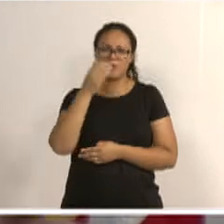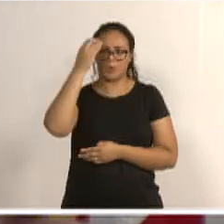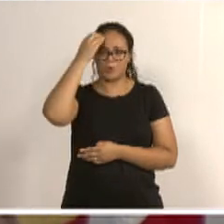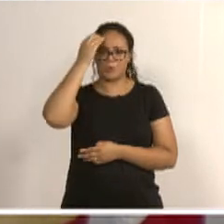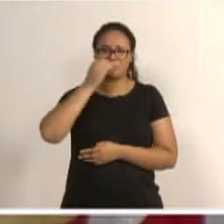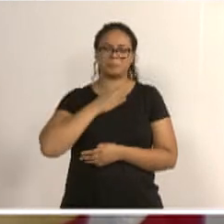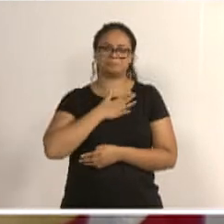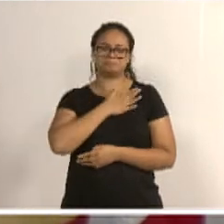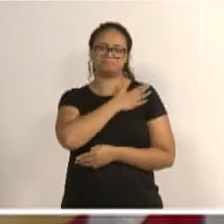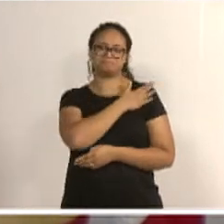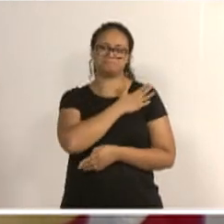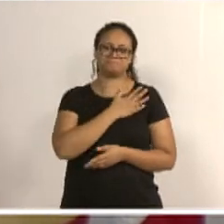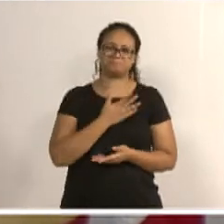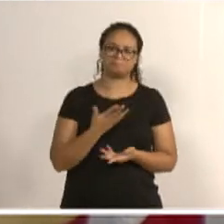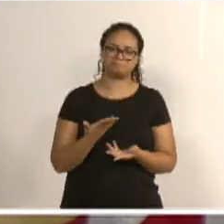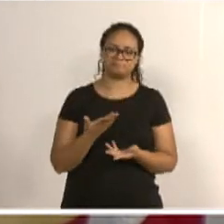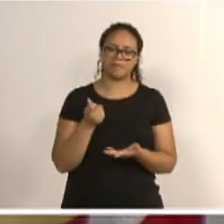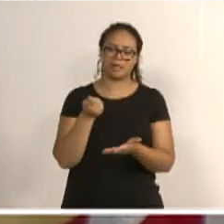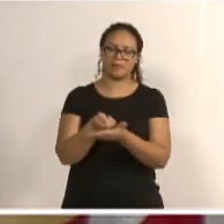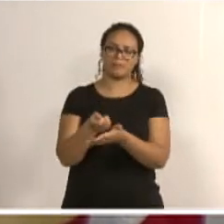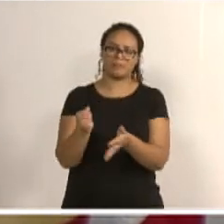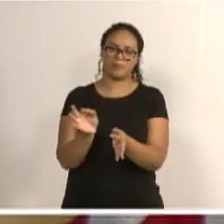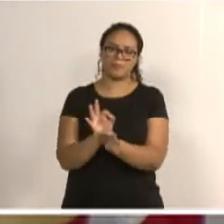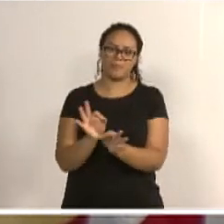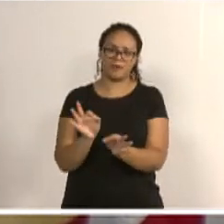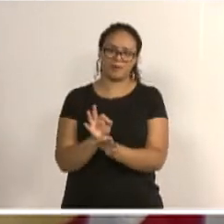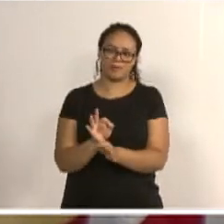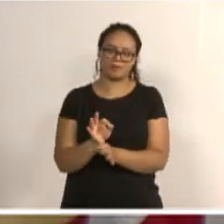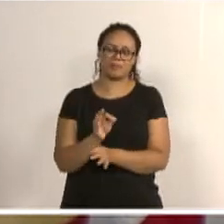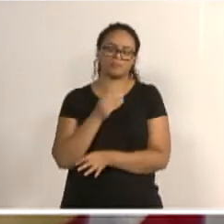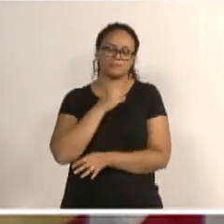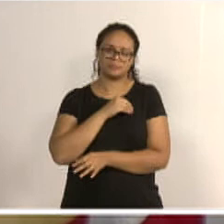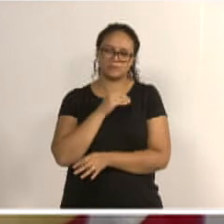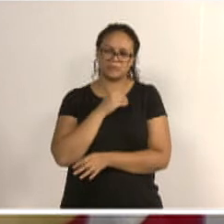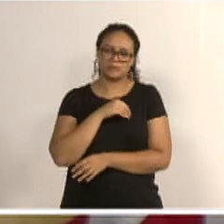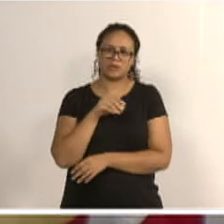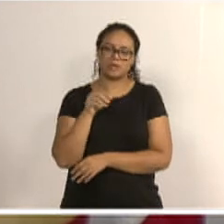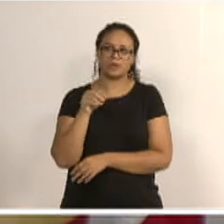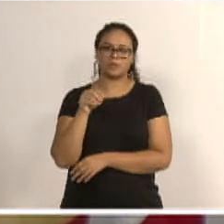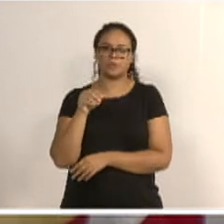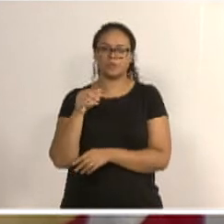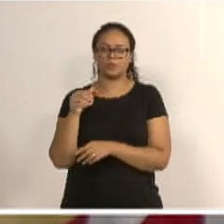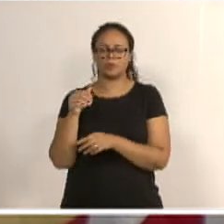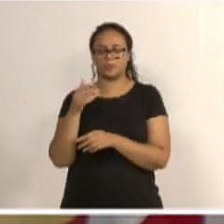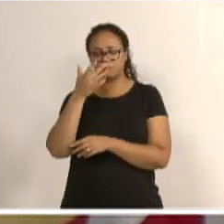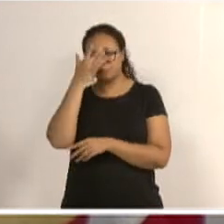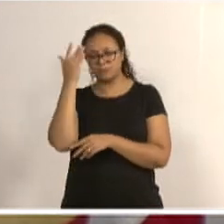não pagamento dos direitos trabalhistas do consórcio SIGA aos senhores...